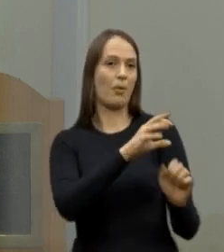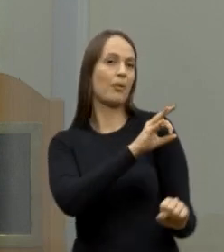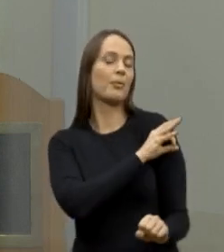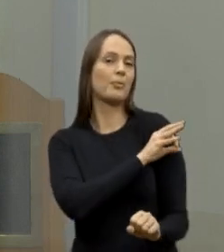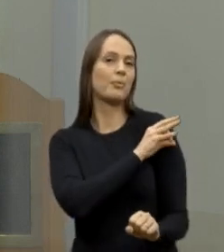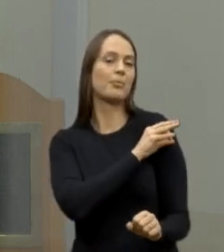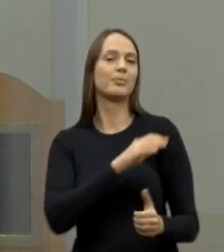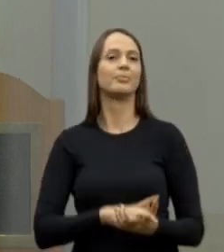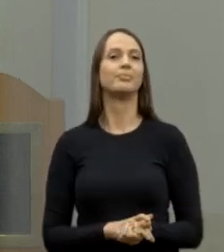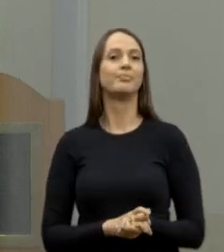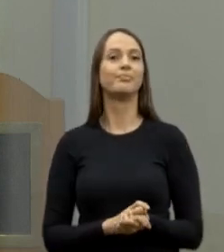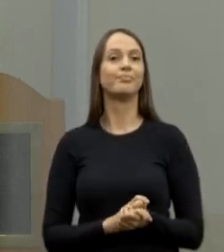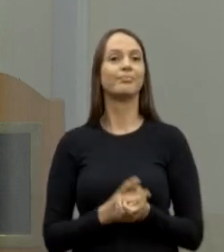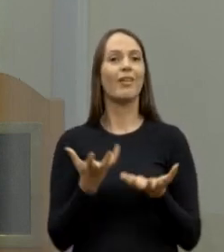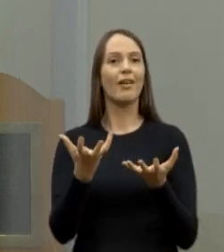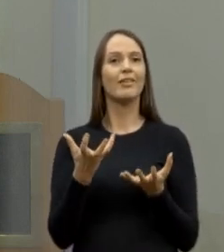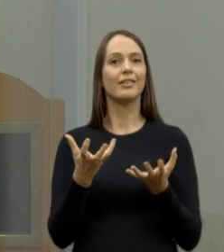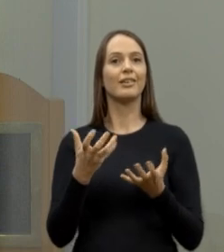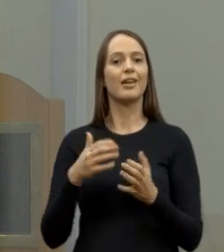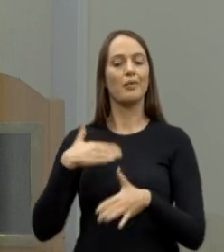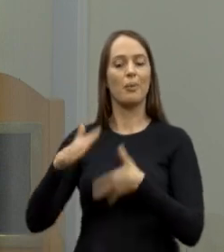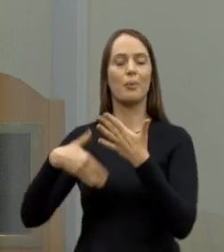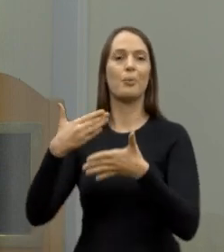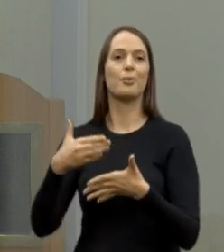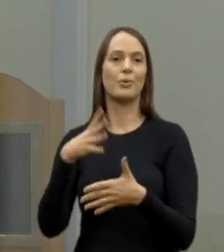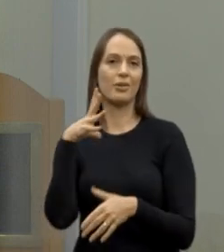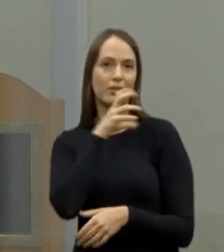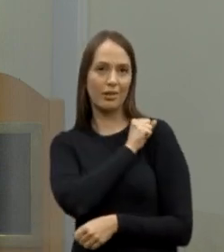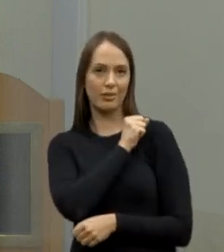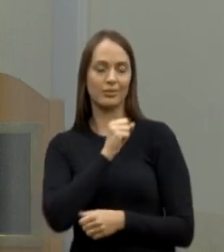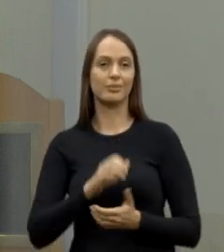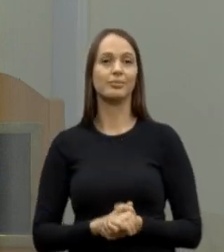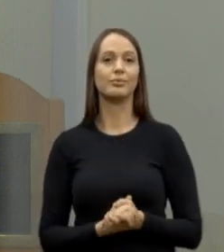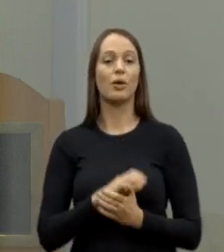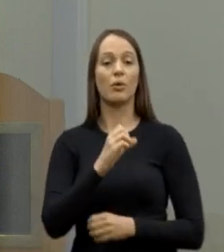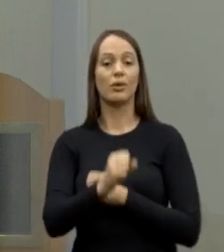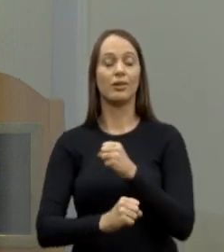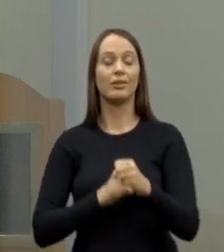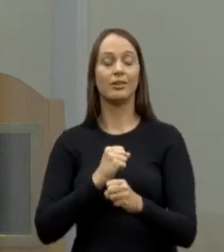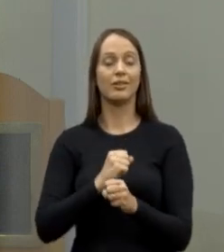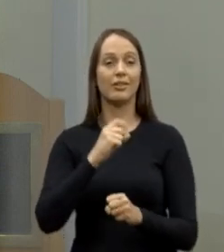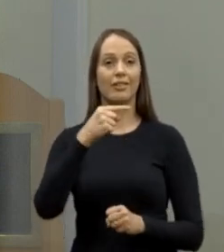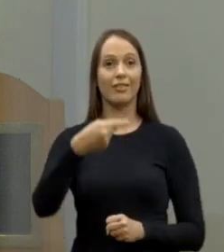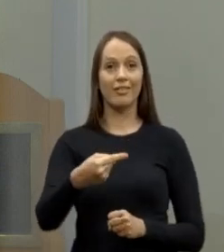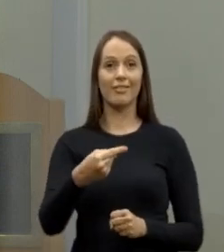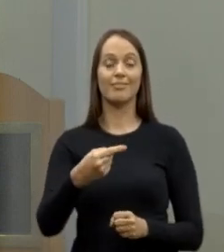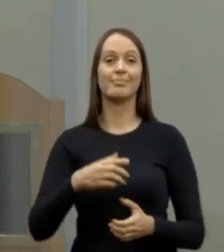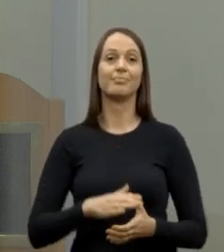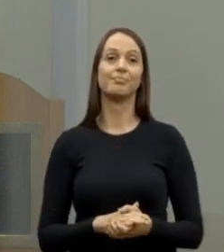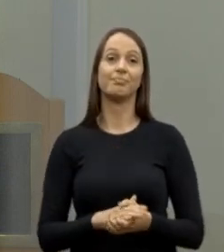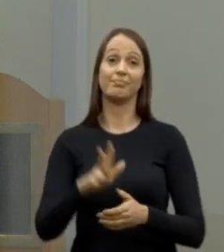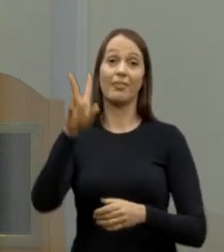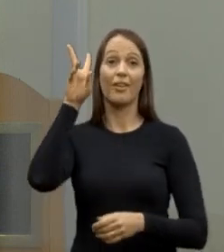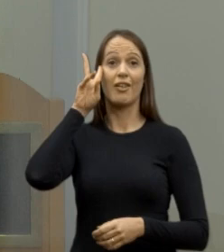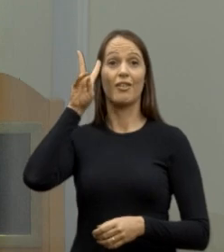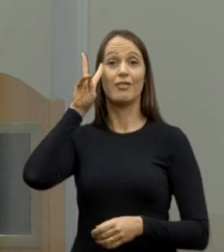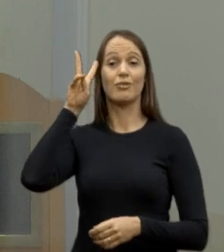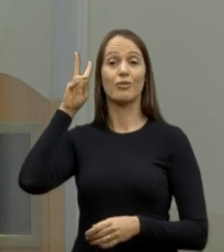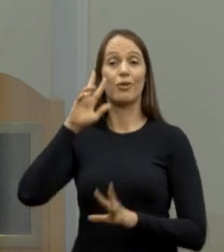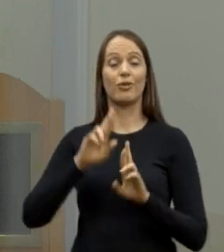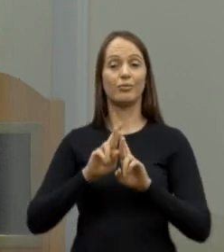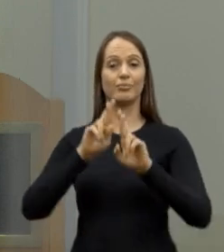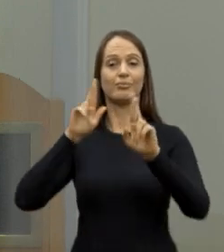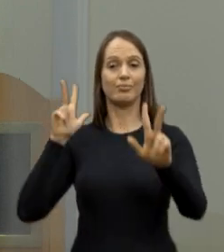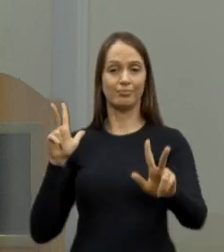processo e acelerar o rito. Por quê? Porque sabem que o ano que vem a história pode ser outra.